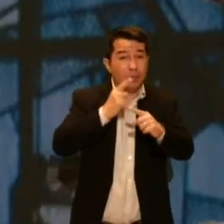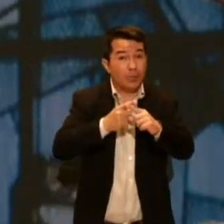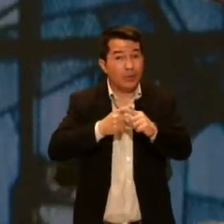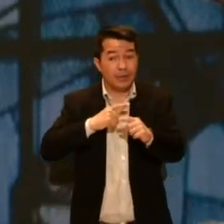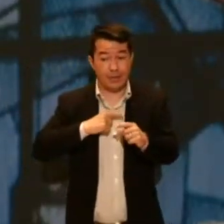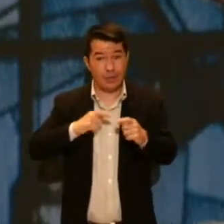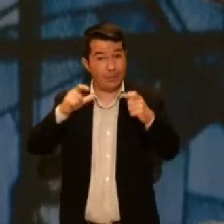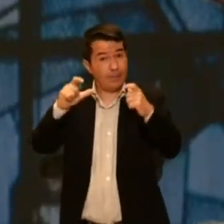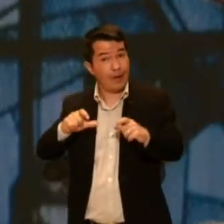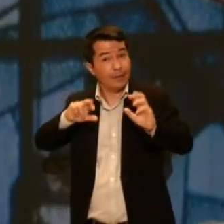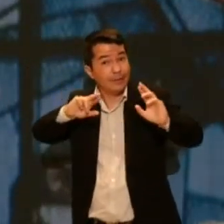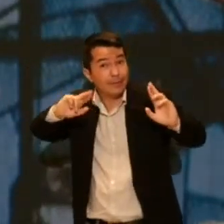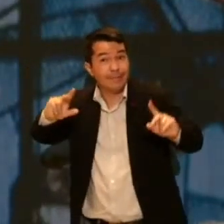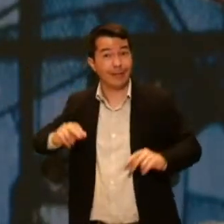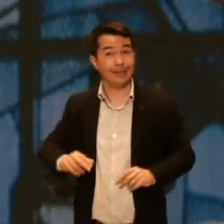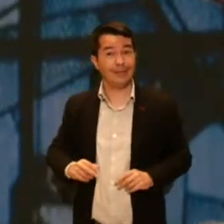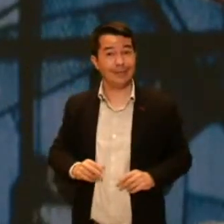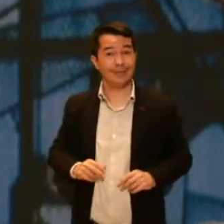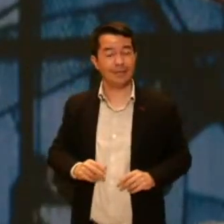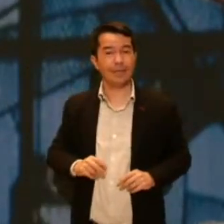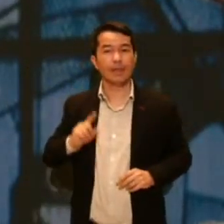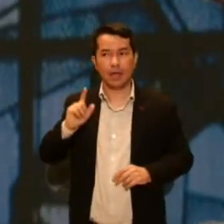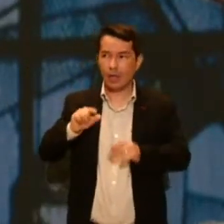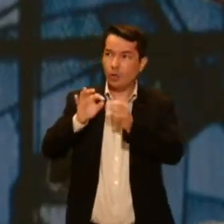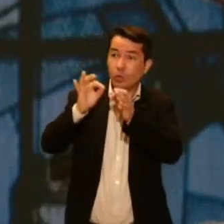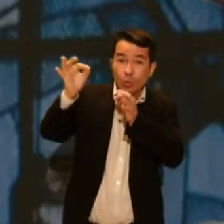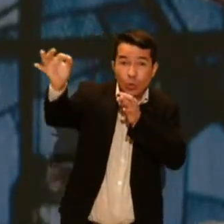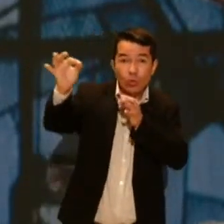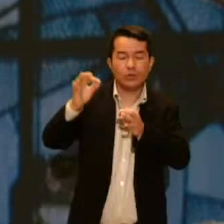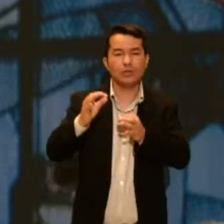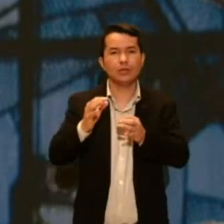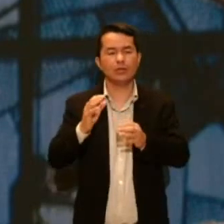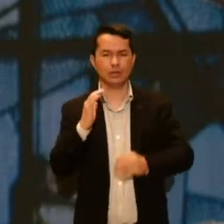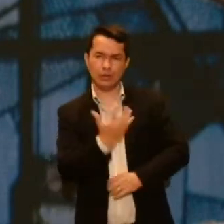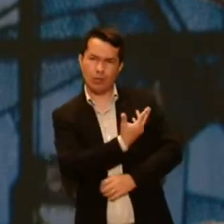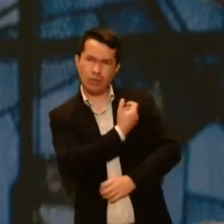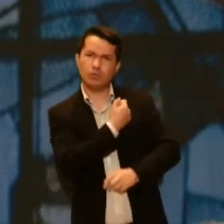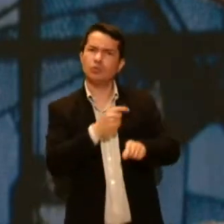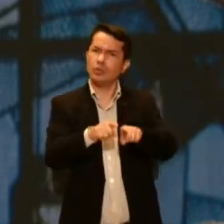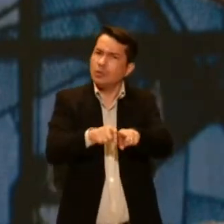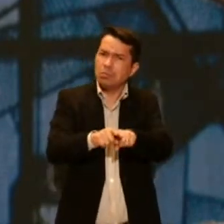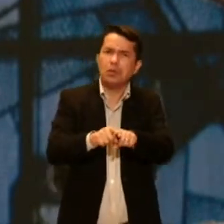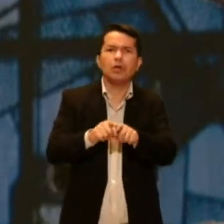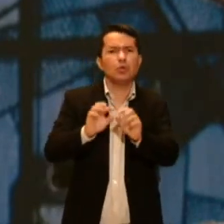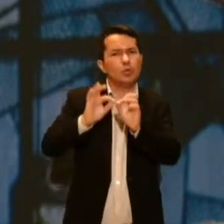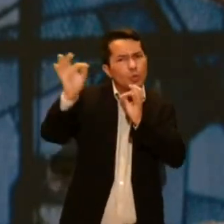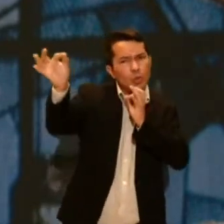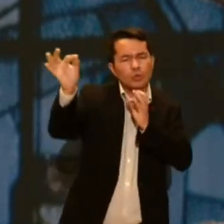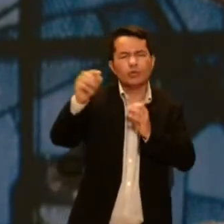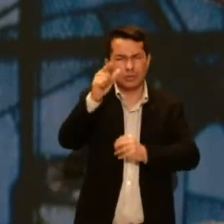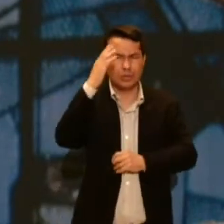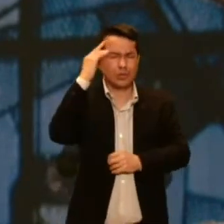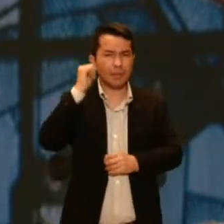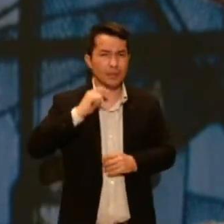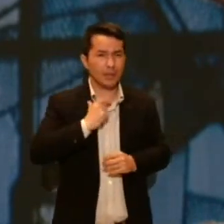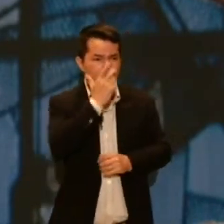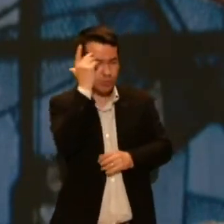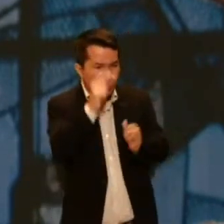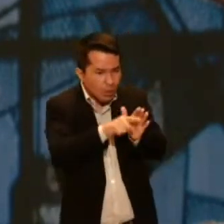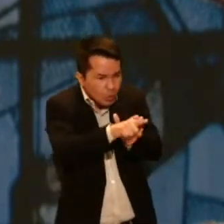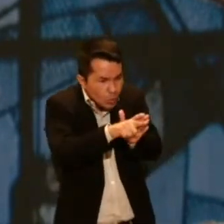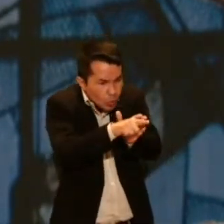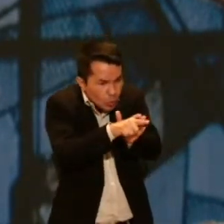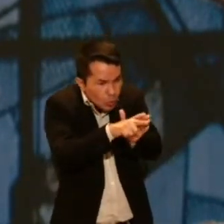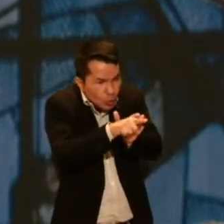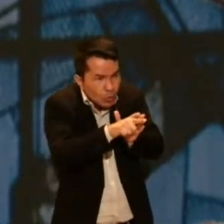física, porque muitos estudiosos entendem que esses magos